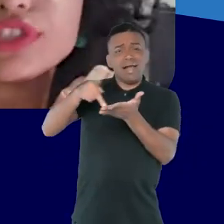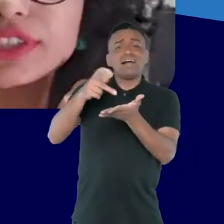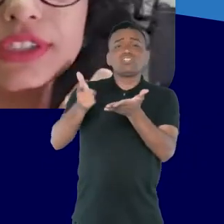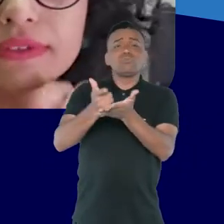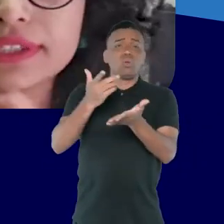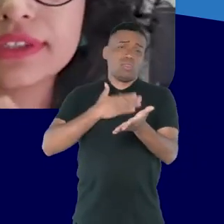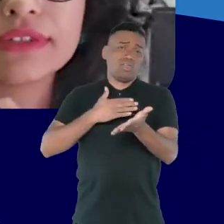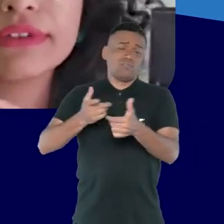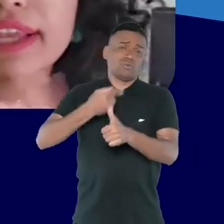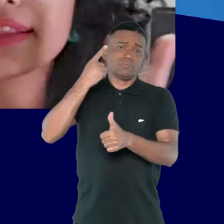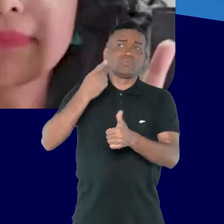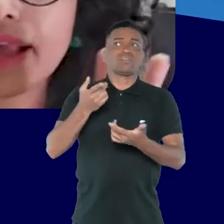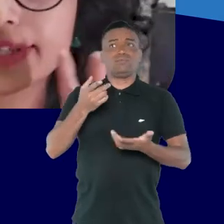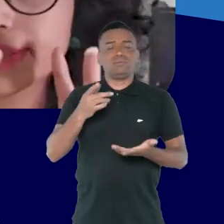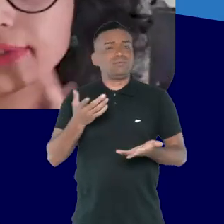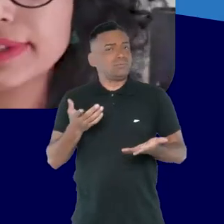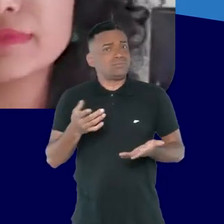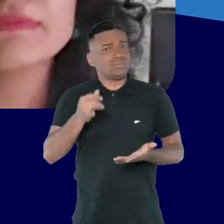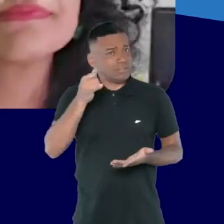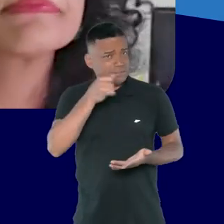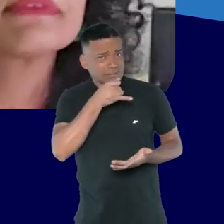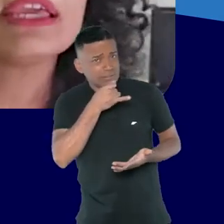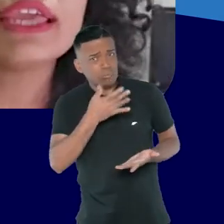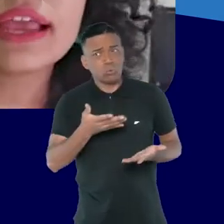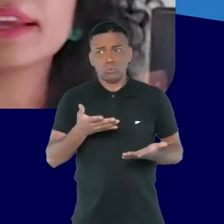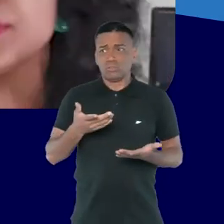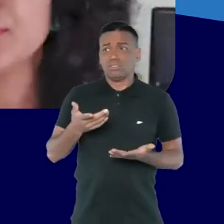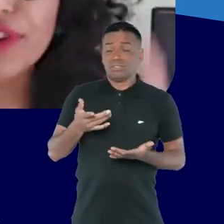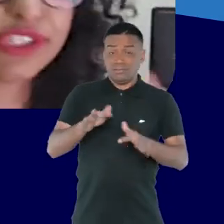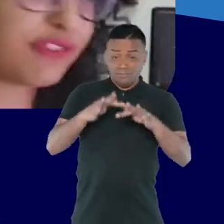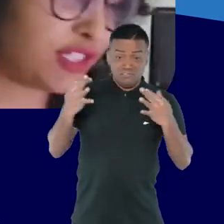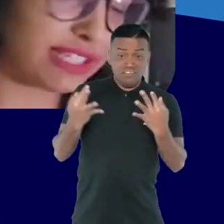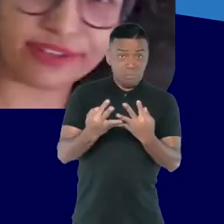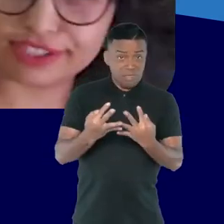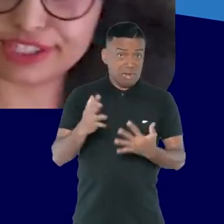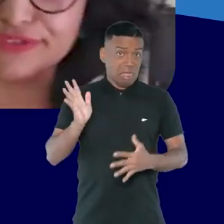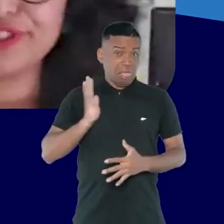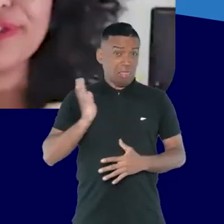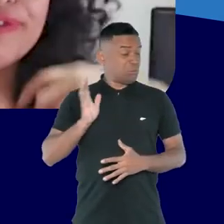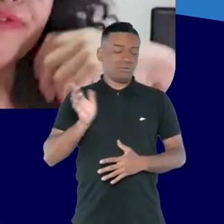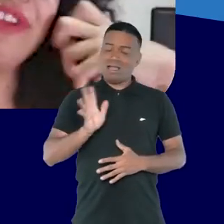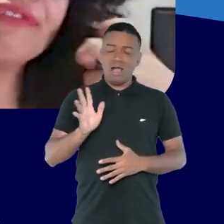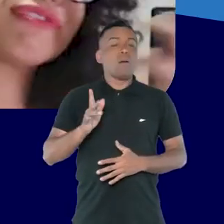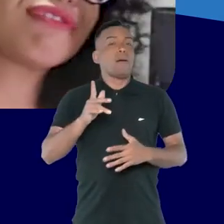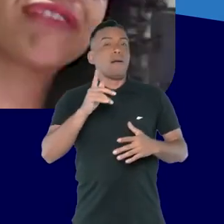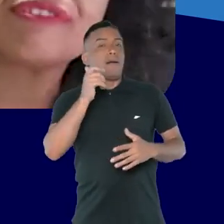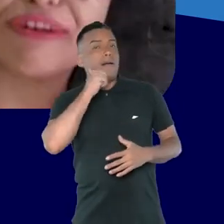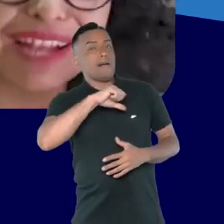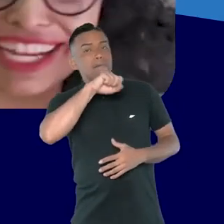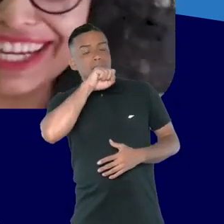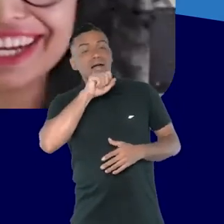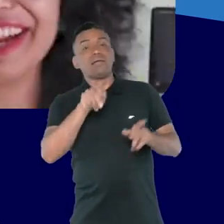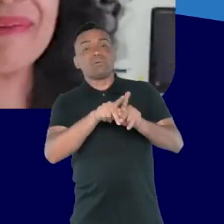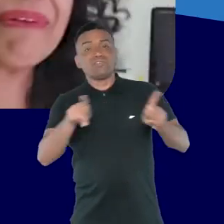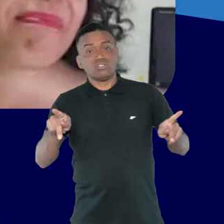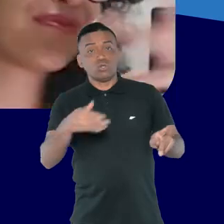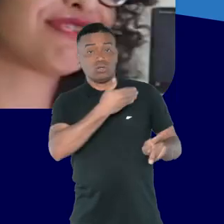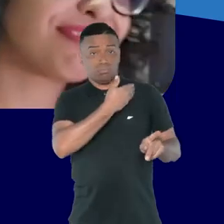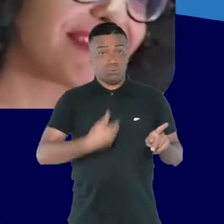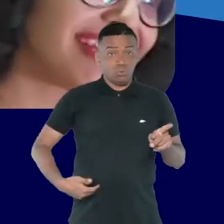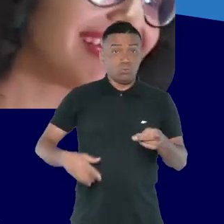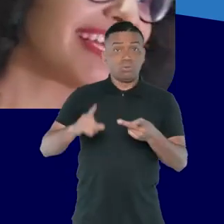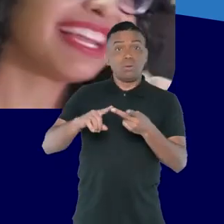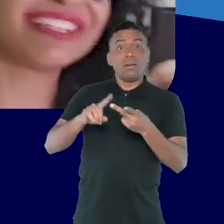um continho, assim, 80 páginas, assim. E aí a gente foi dividir, aquela coisa de dividir, eu não tenho família rica, né? Minha mãe